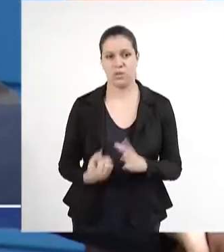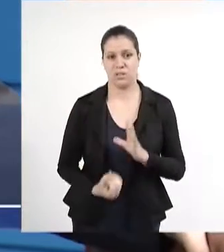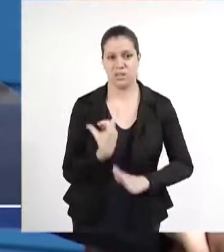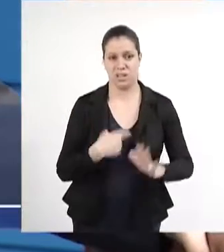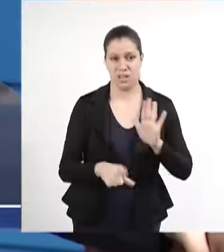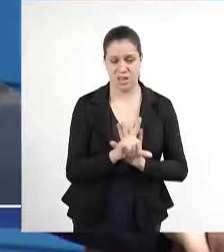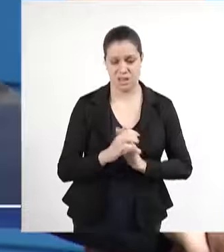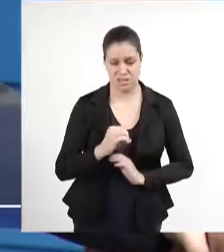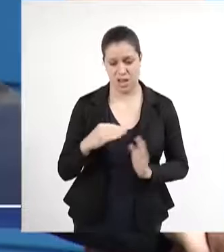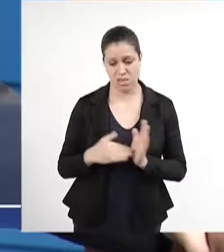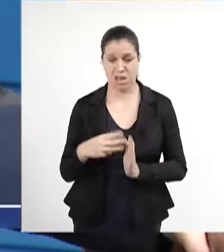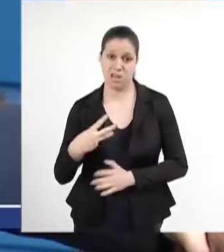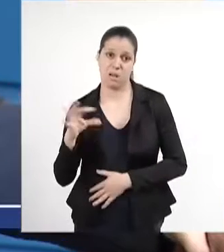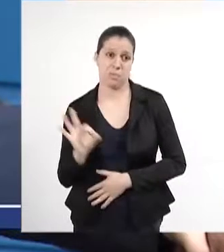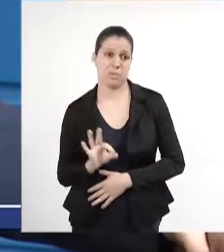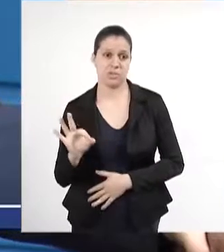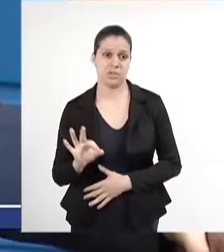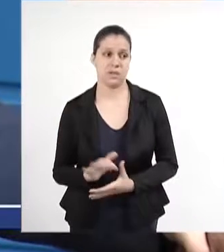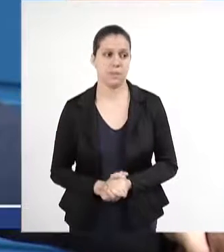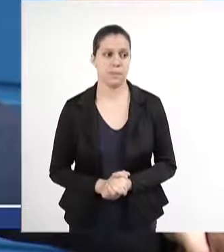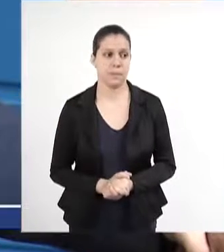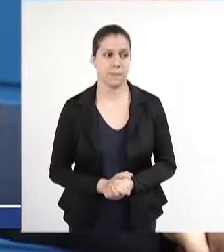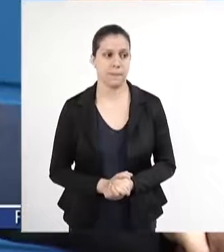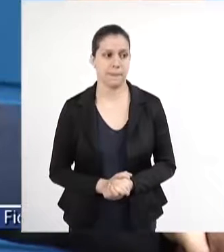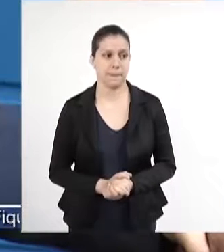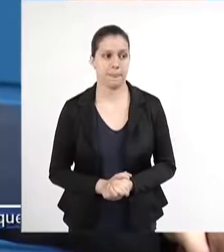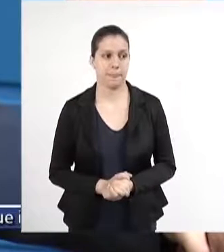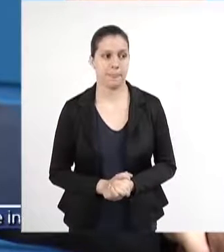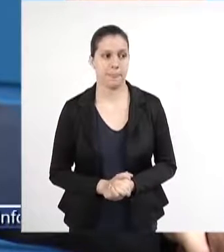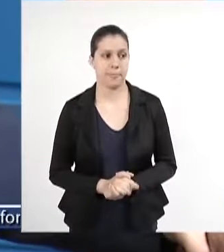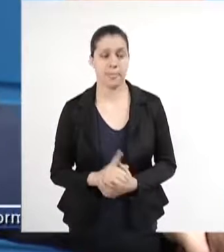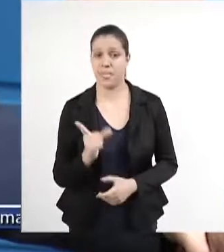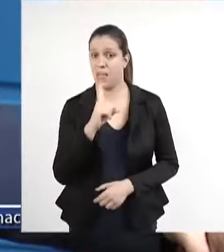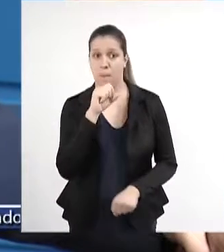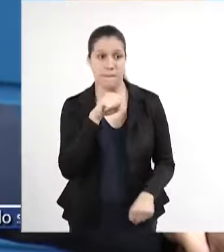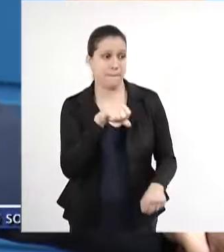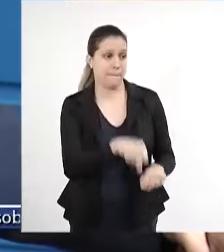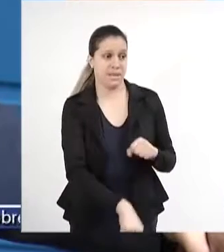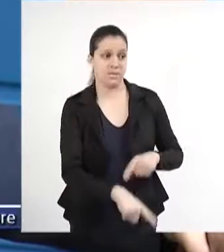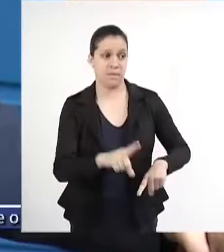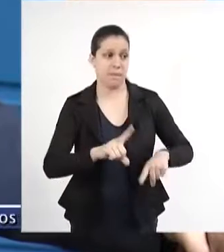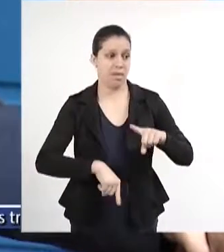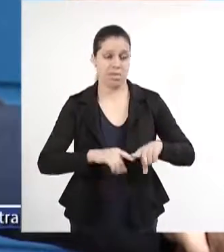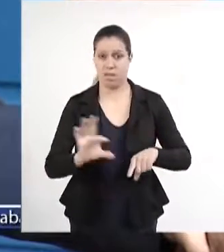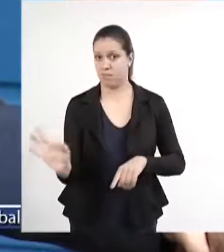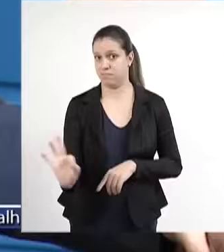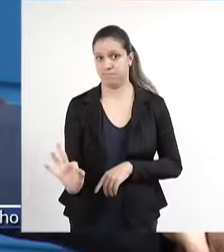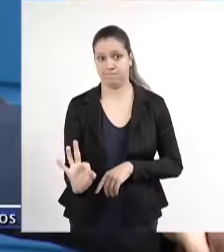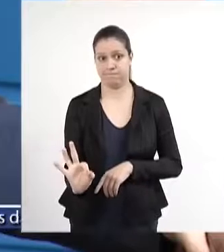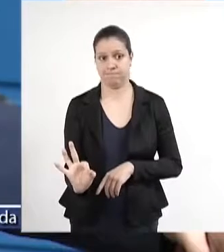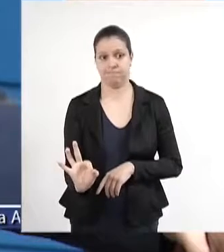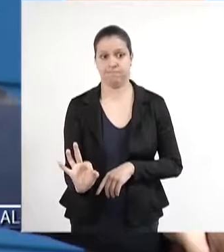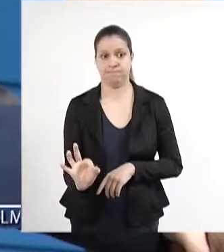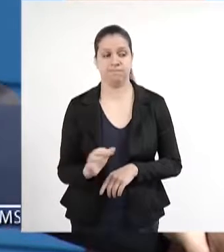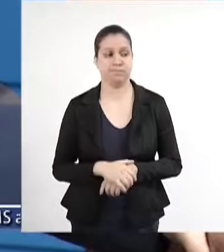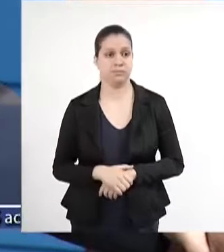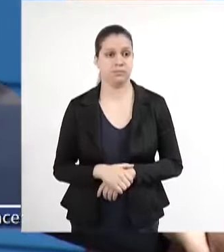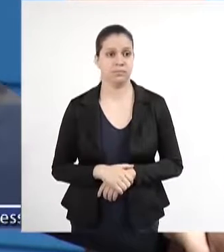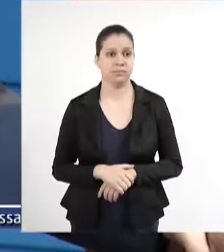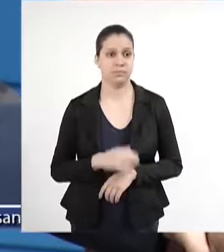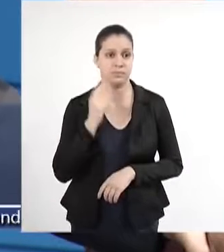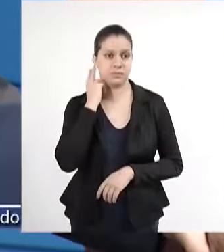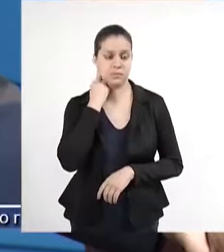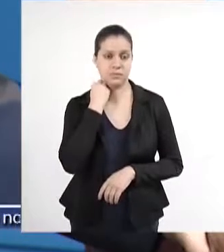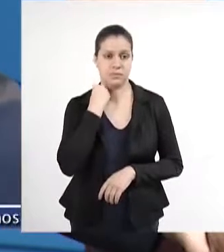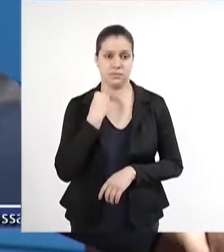ninguém. 0 a 3% não prejudica produto de exportação nenhum. E eu queria dizer